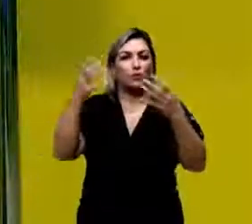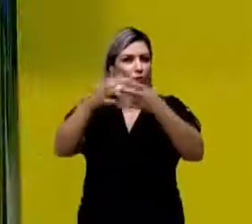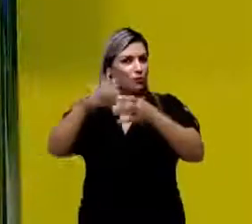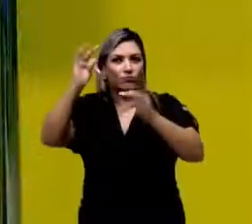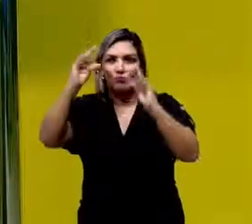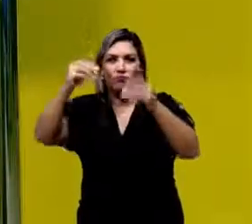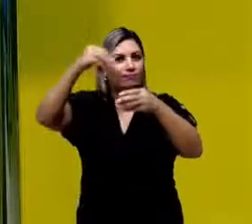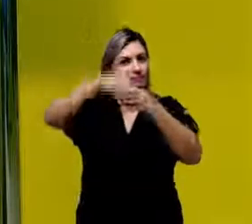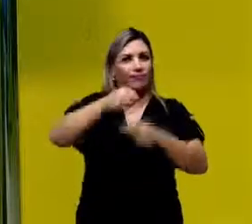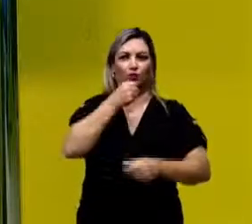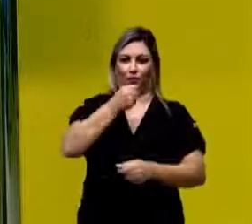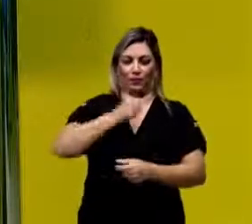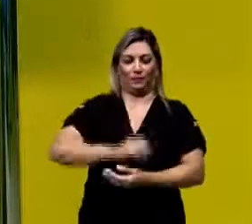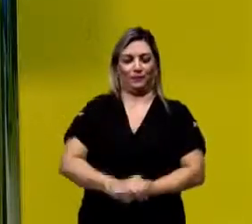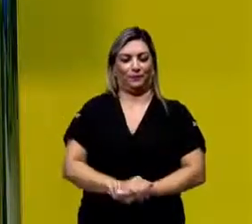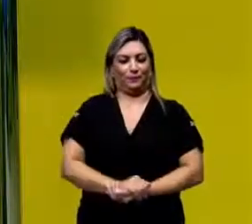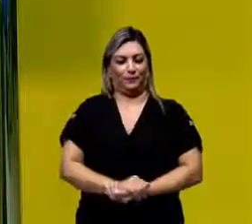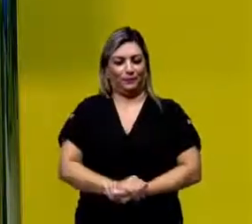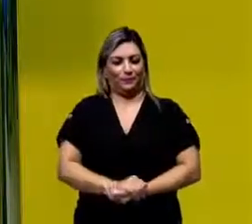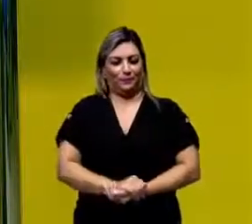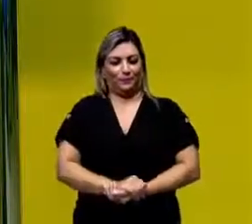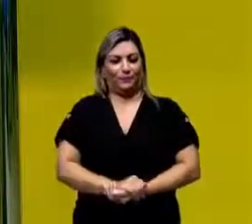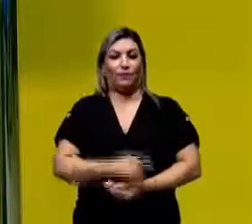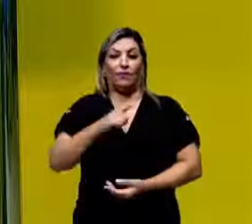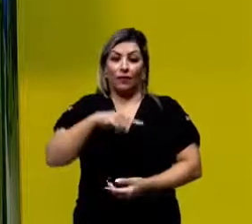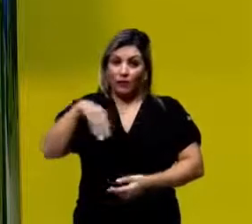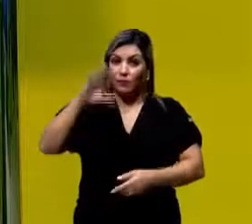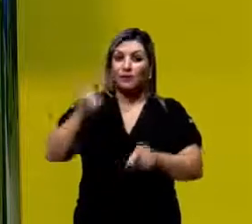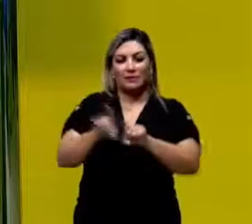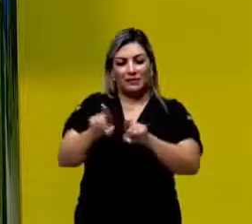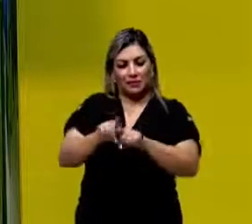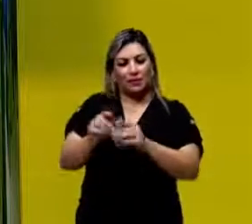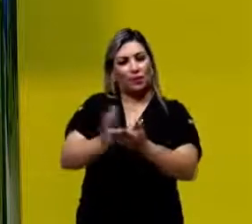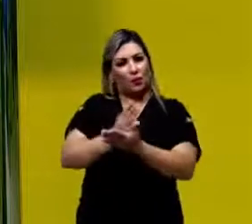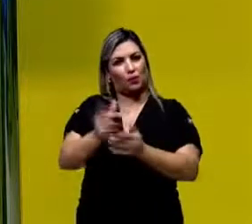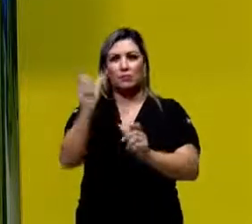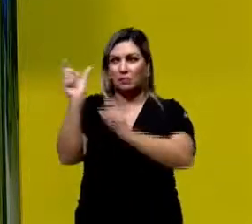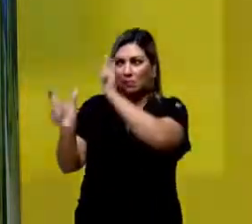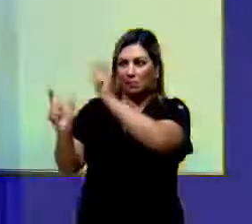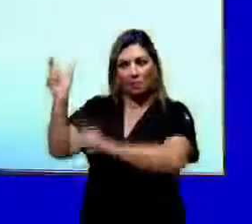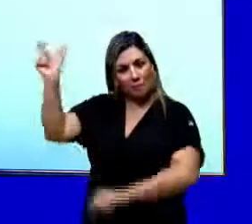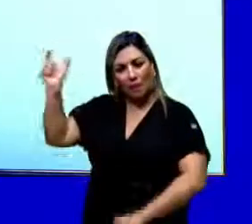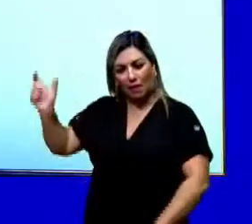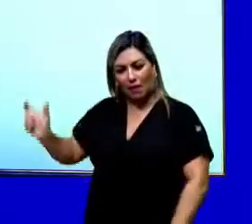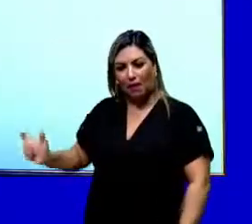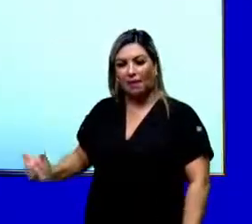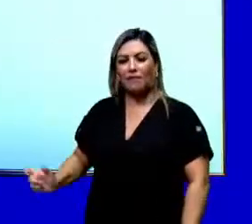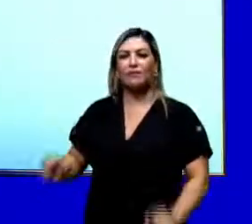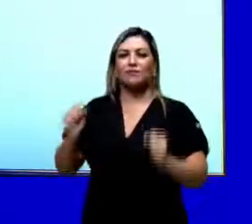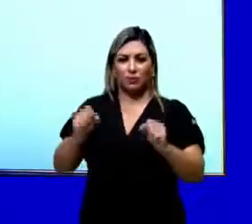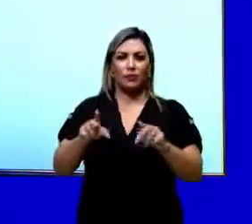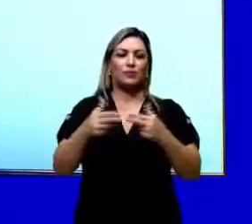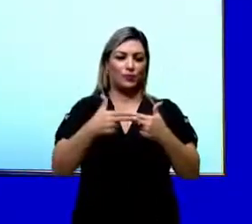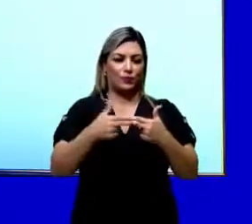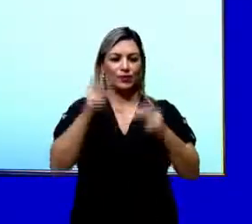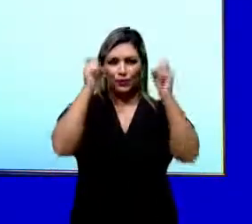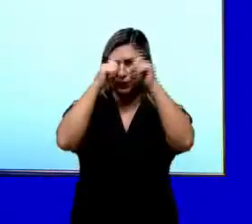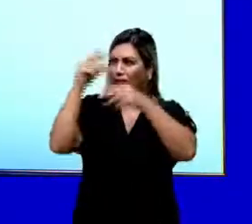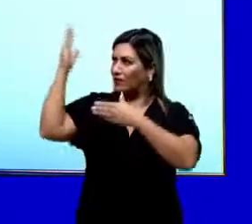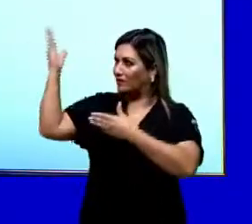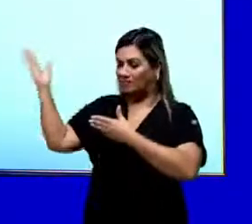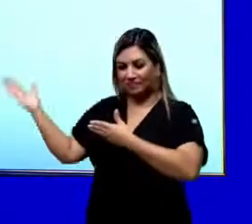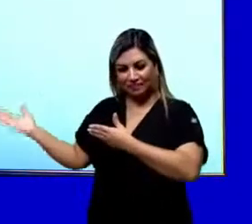que compões e nós temos mais aqui alguns termos que vocês podem usar Se você estiver em